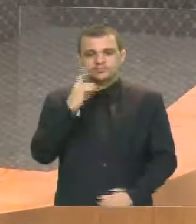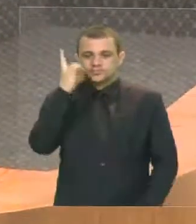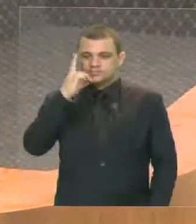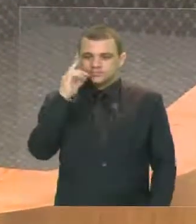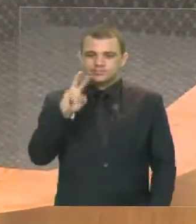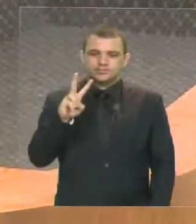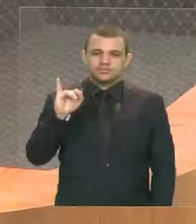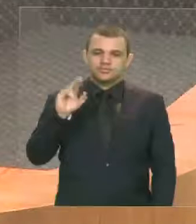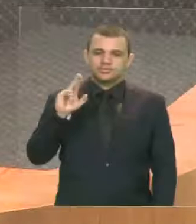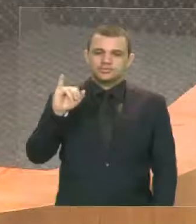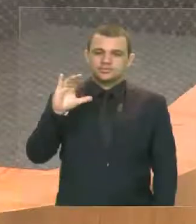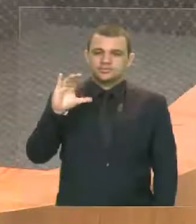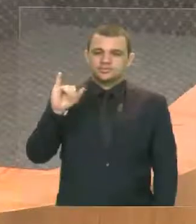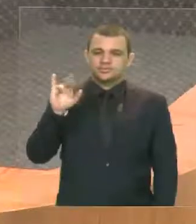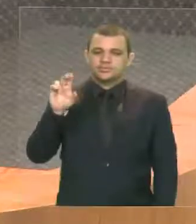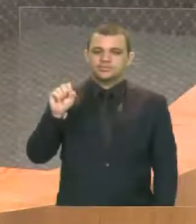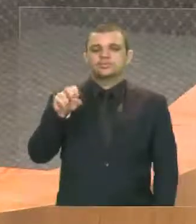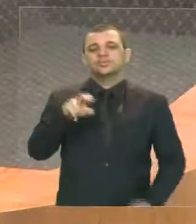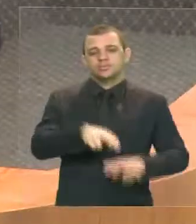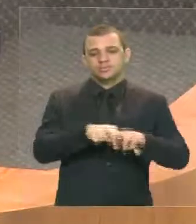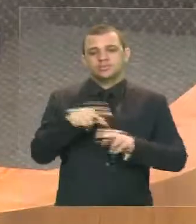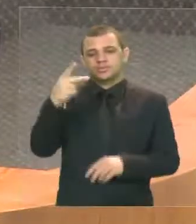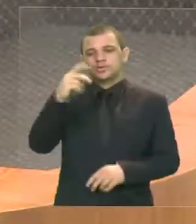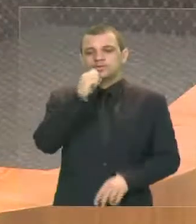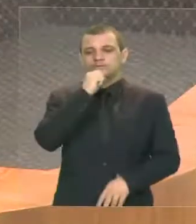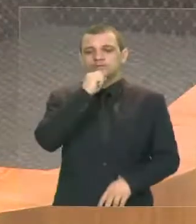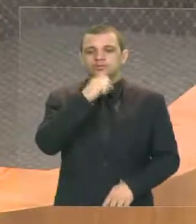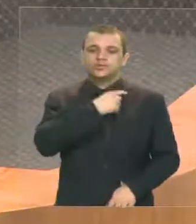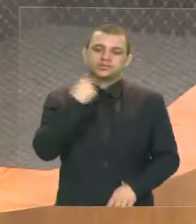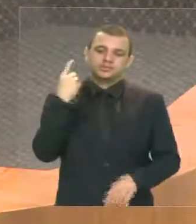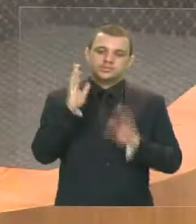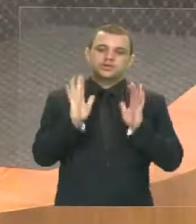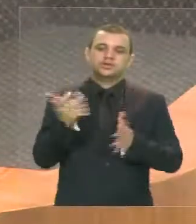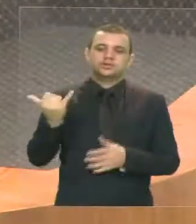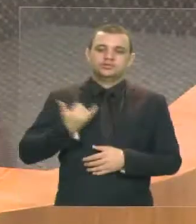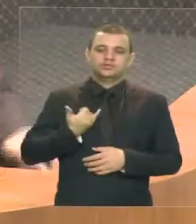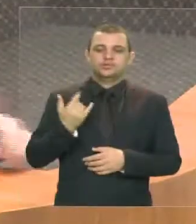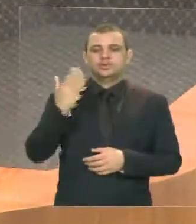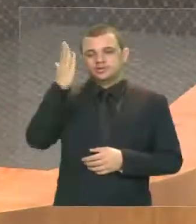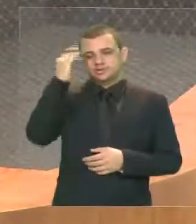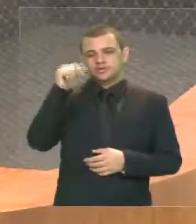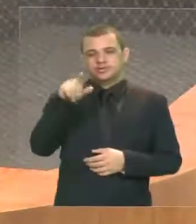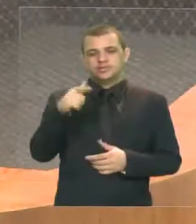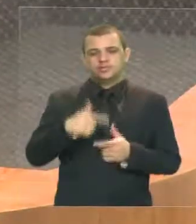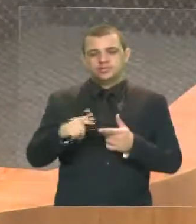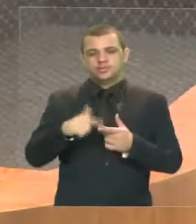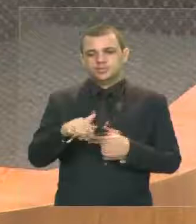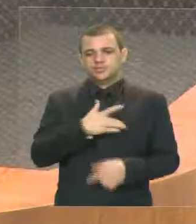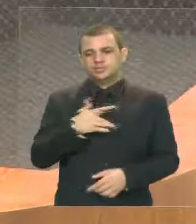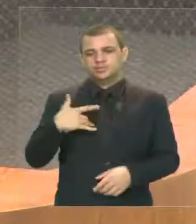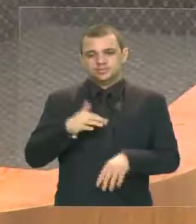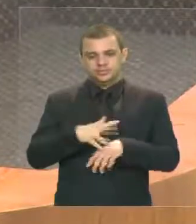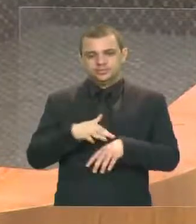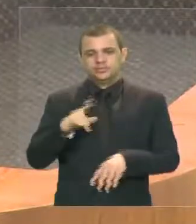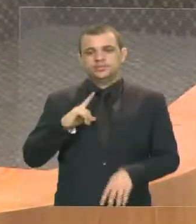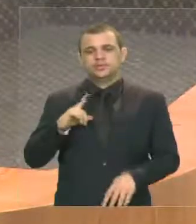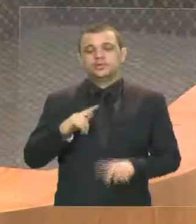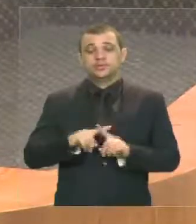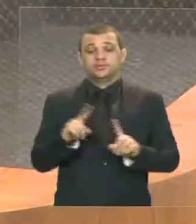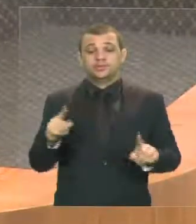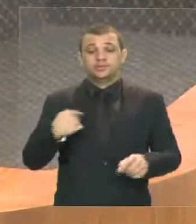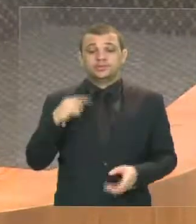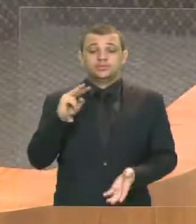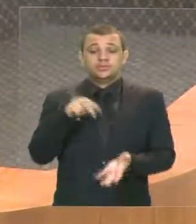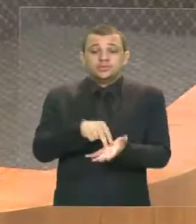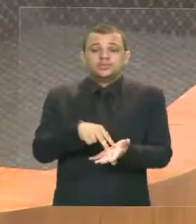pelo falecimento da sua avó. A gente já tinha conhecimento do problema de saúde dela. Mas, senhor presidente, eu venho aqui, não